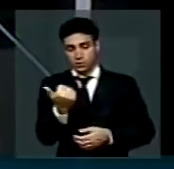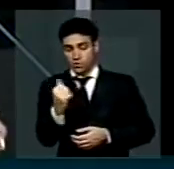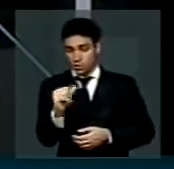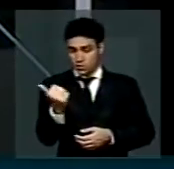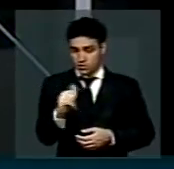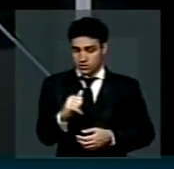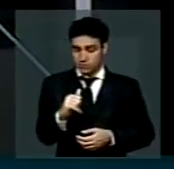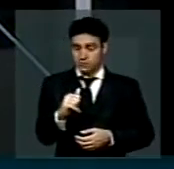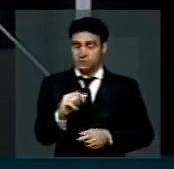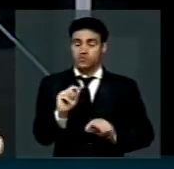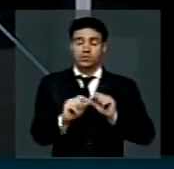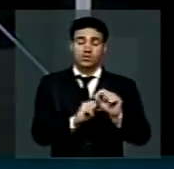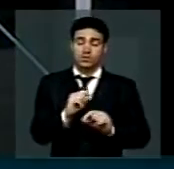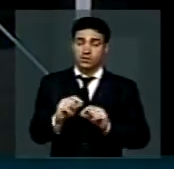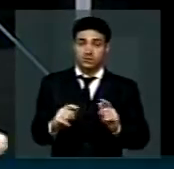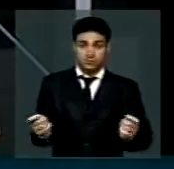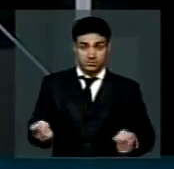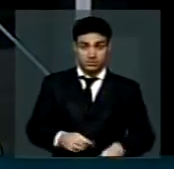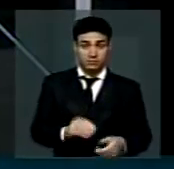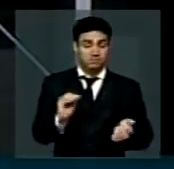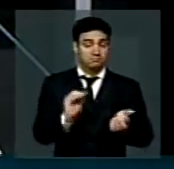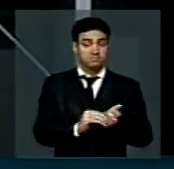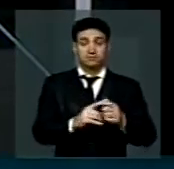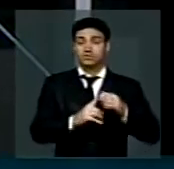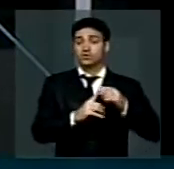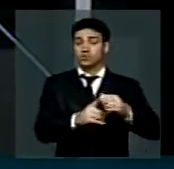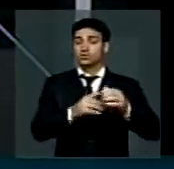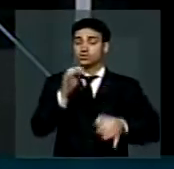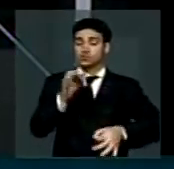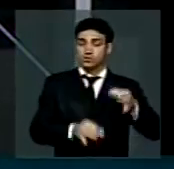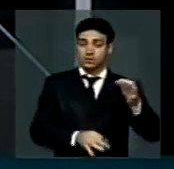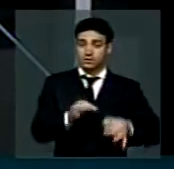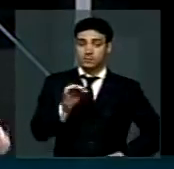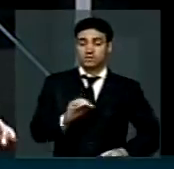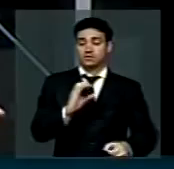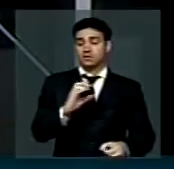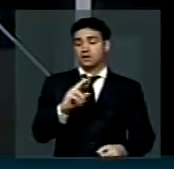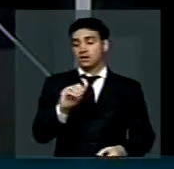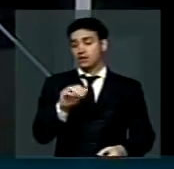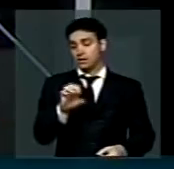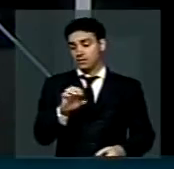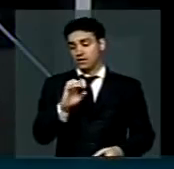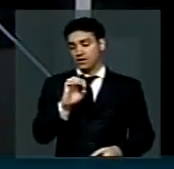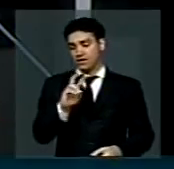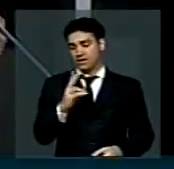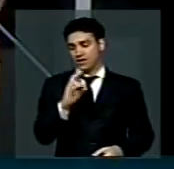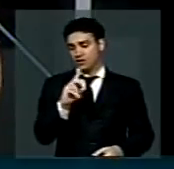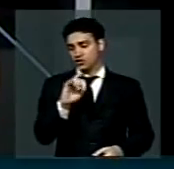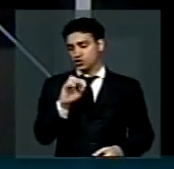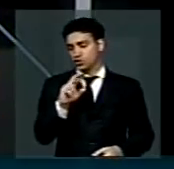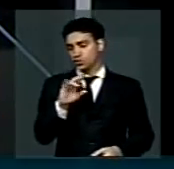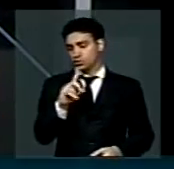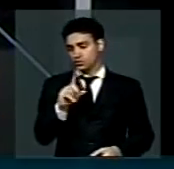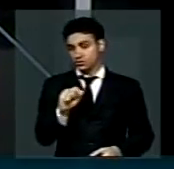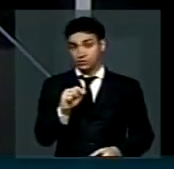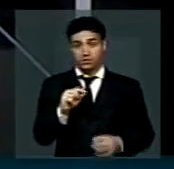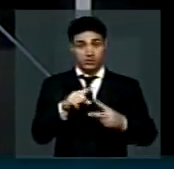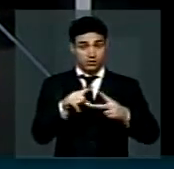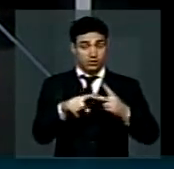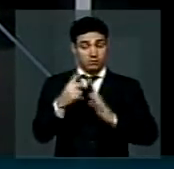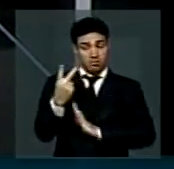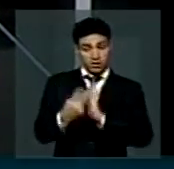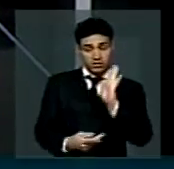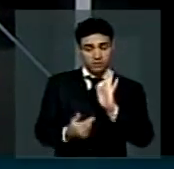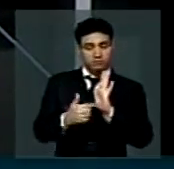2839/2011, que confere prioridade ao julgamento de crimes hediondos. Cumpre destacar que esses dois projetos